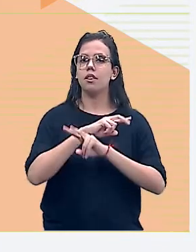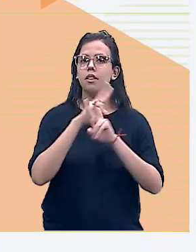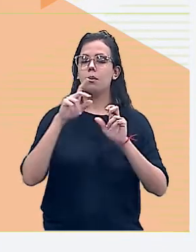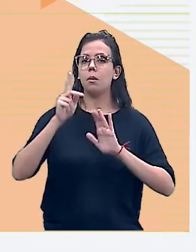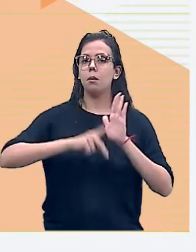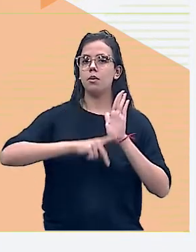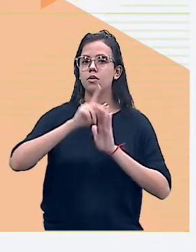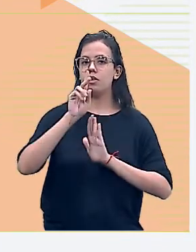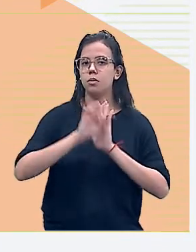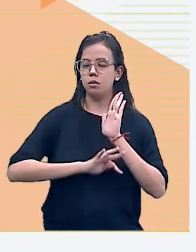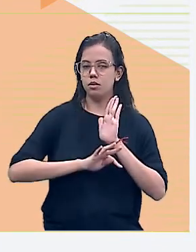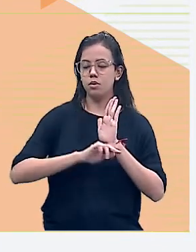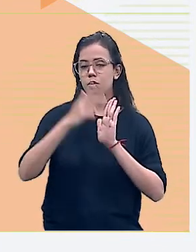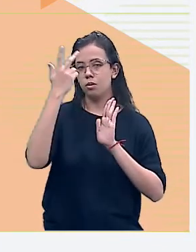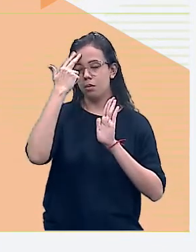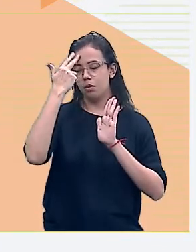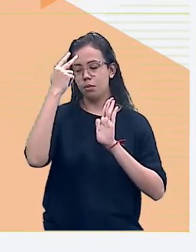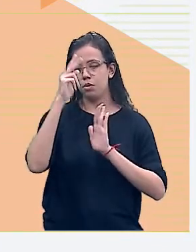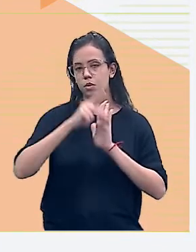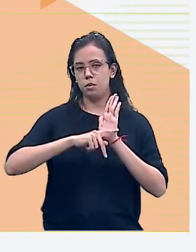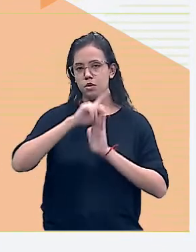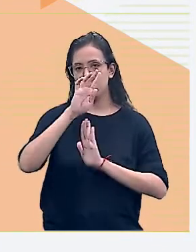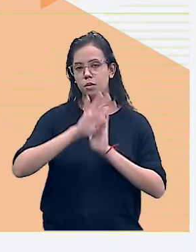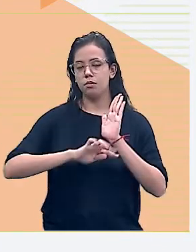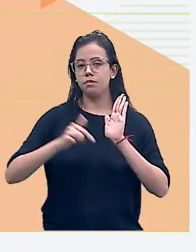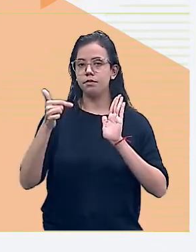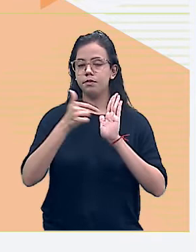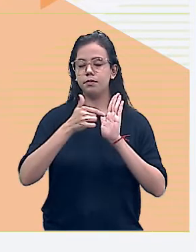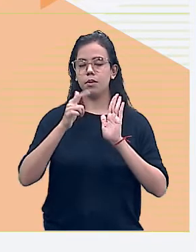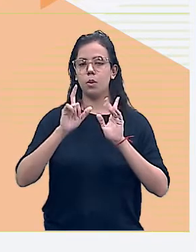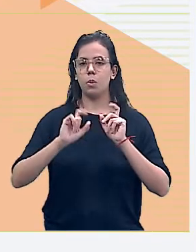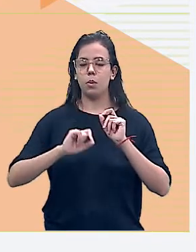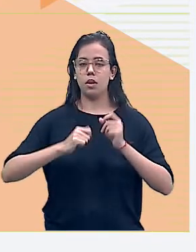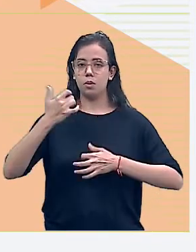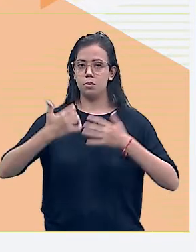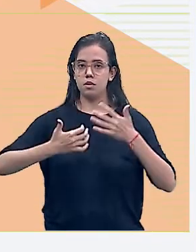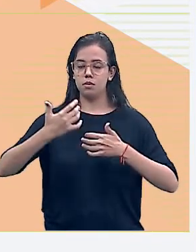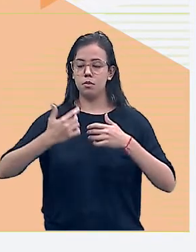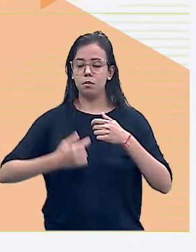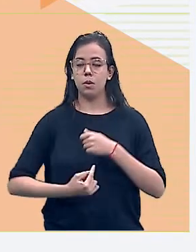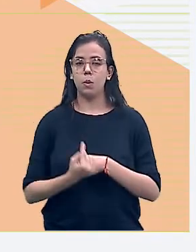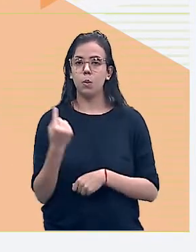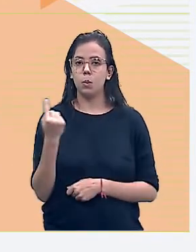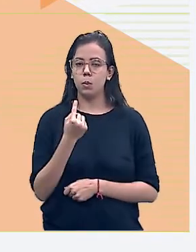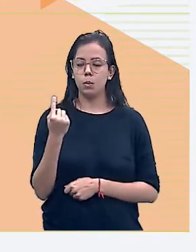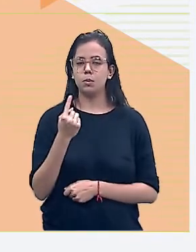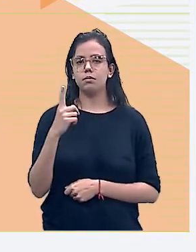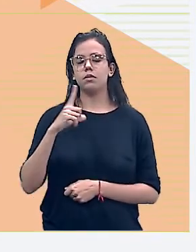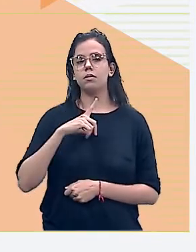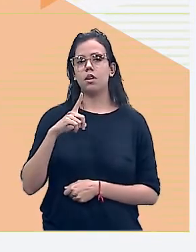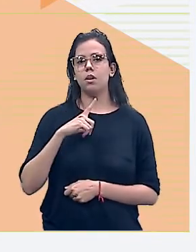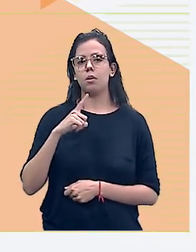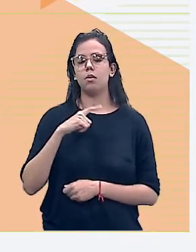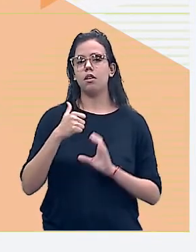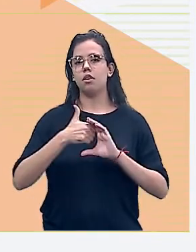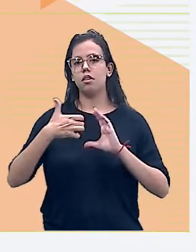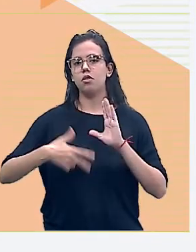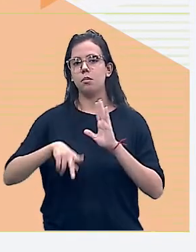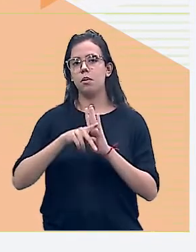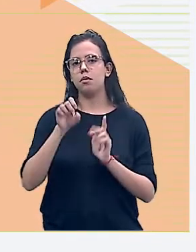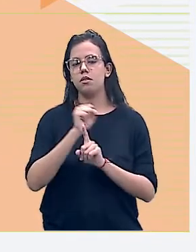projeto de texto normalmente nesse projeto de texto no desenvolvimento um você traz elementos da sociedade